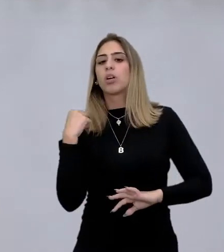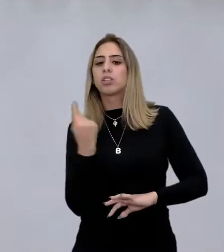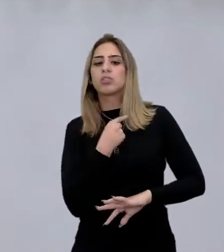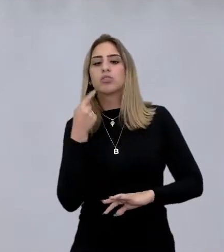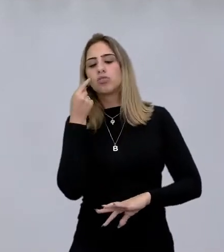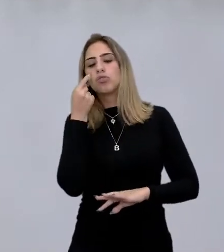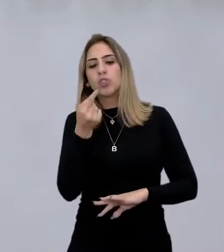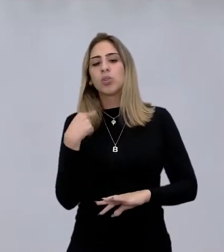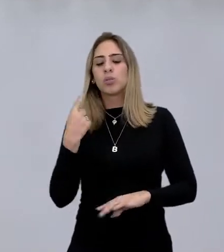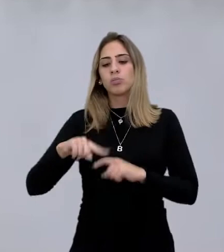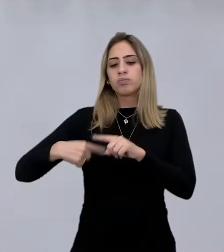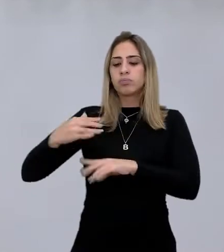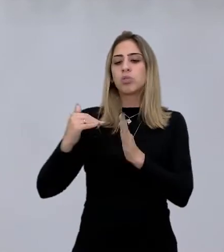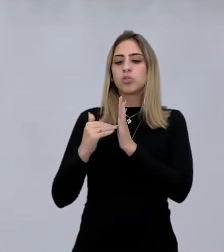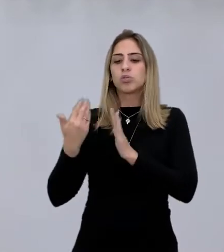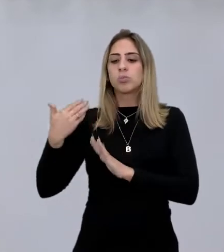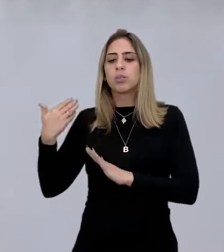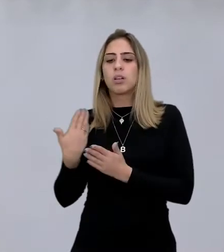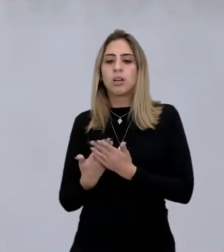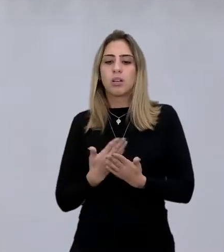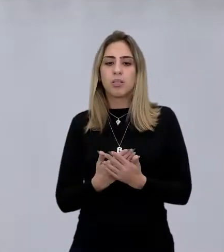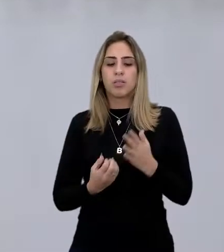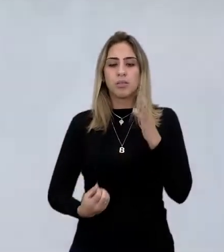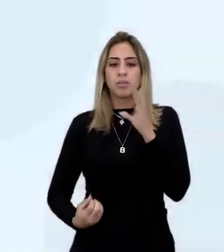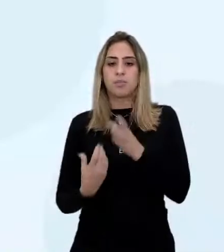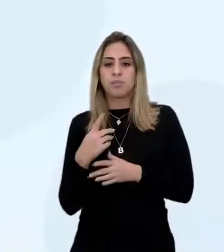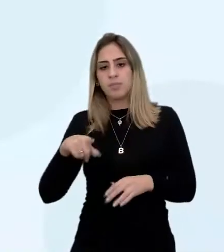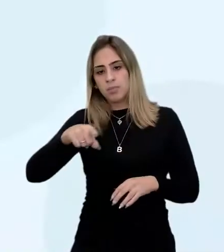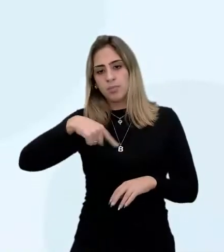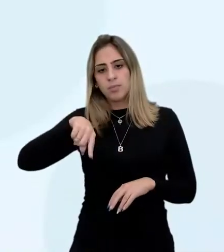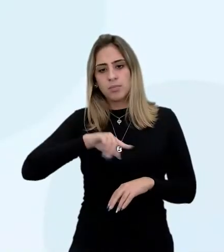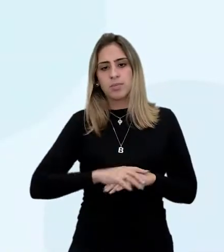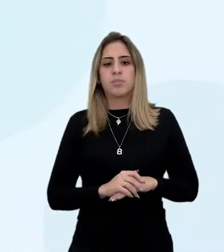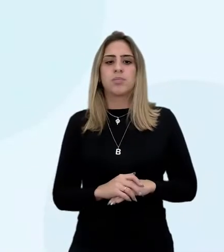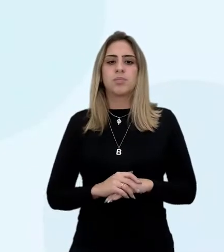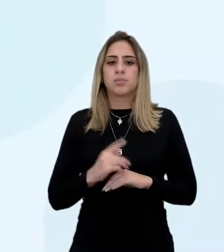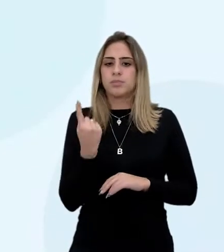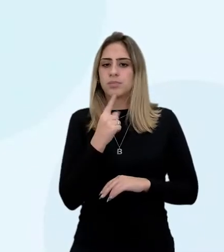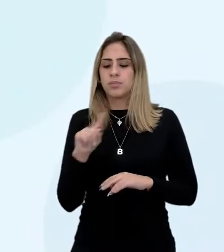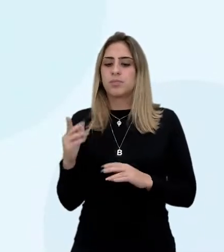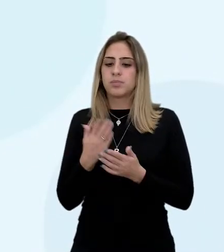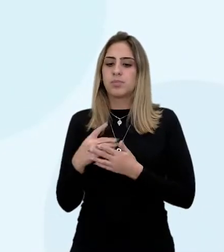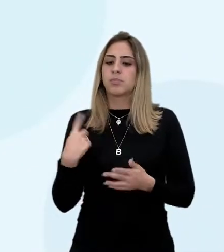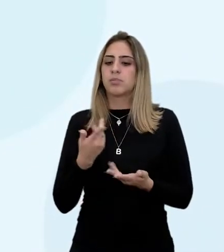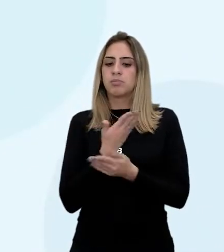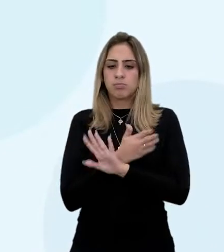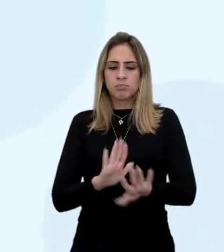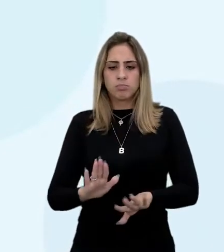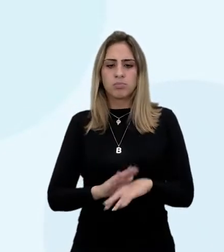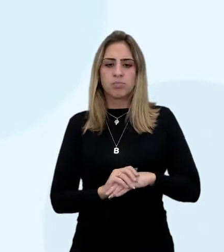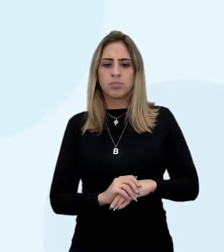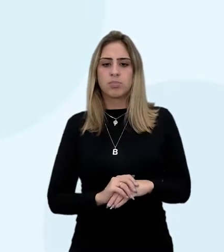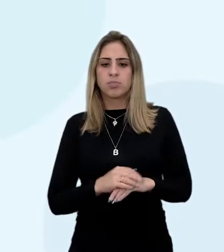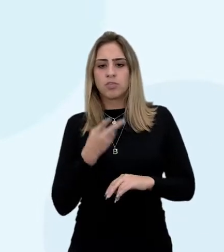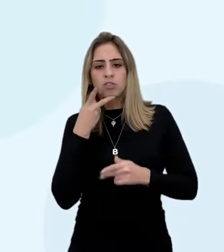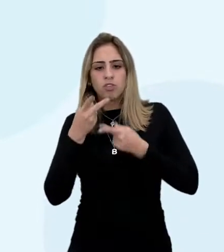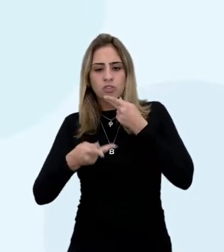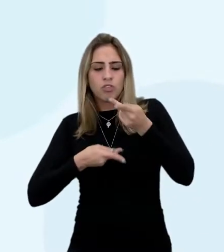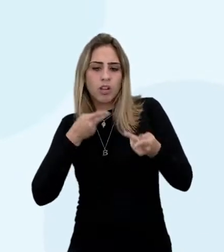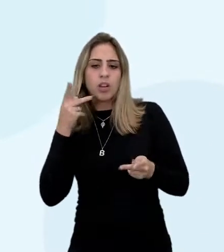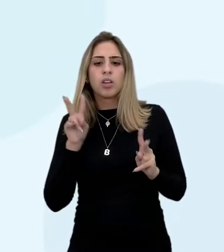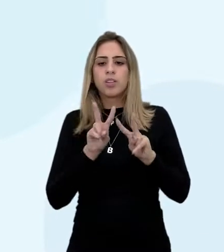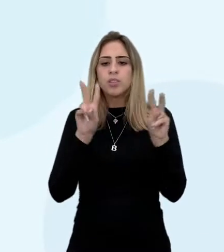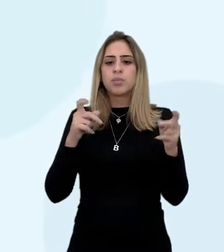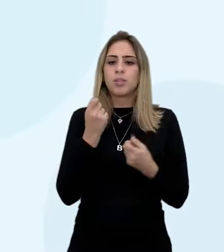viu nas últimas aulas. Então vai aparecer aí pra vocês que na última aula a gente encerrou ela mencionando aí